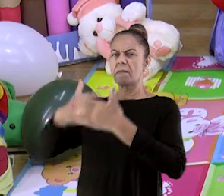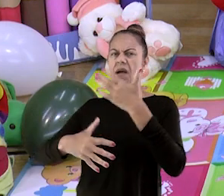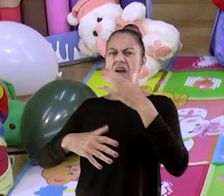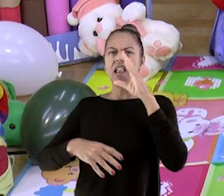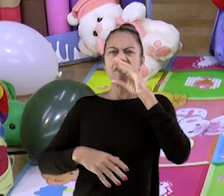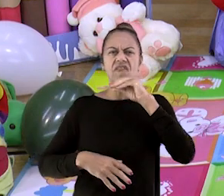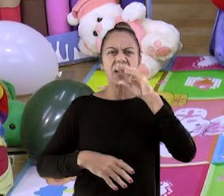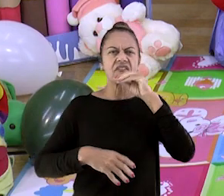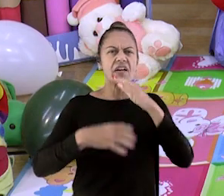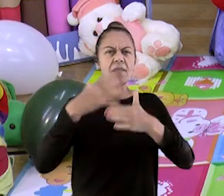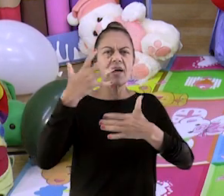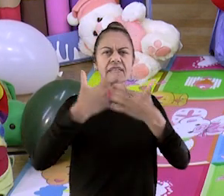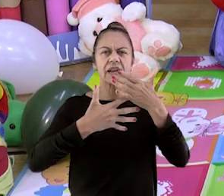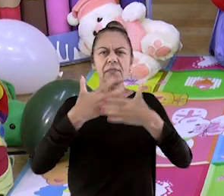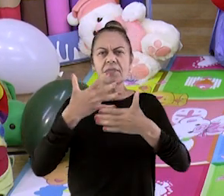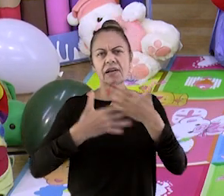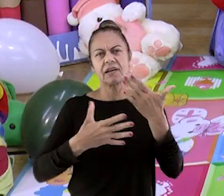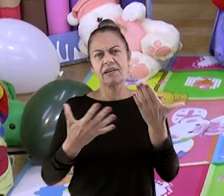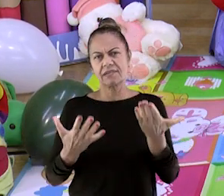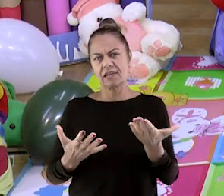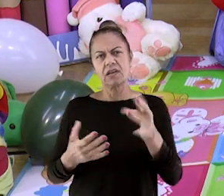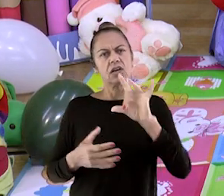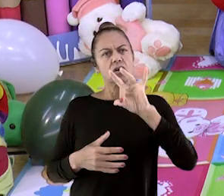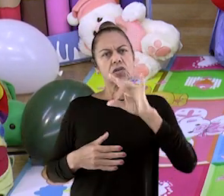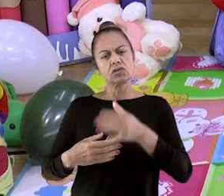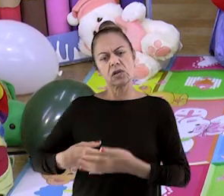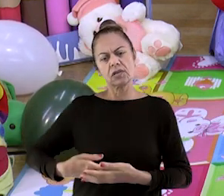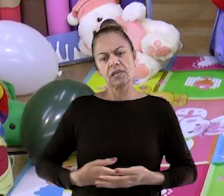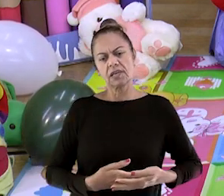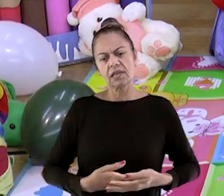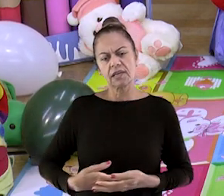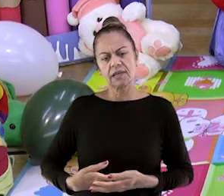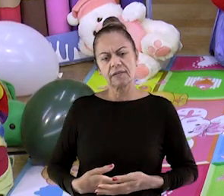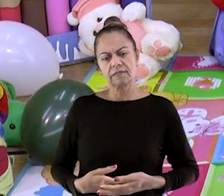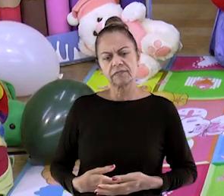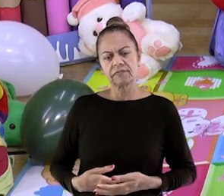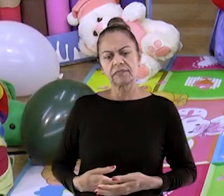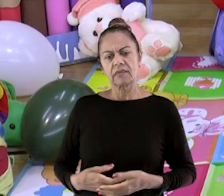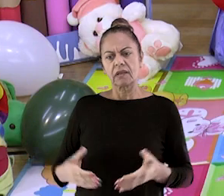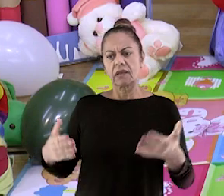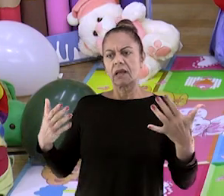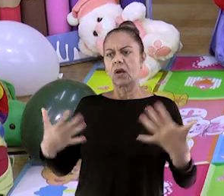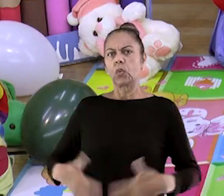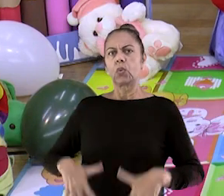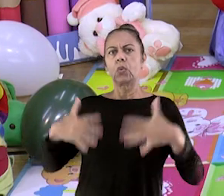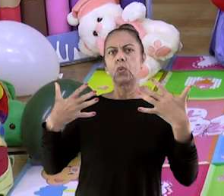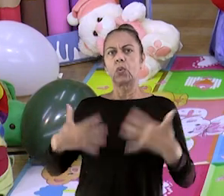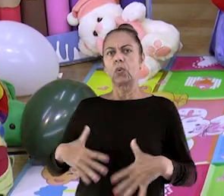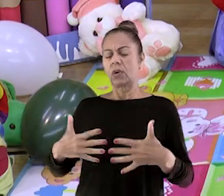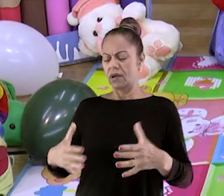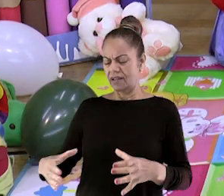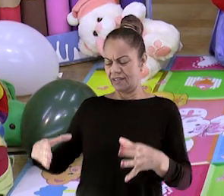atrapalha a fala né É só beber que toma o que mais